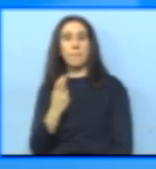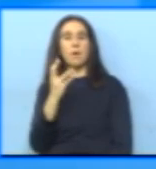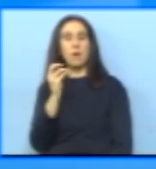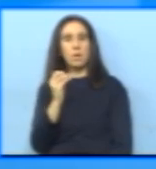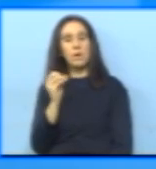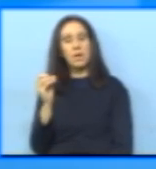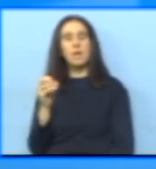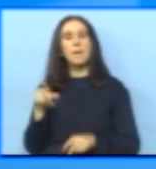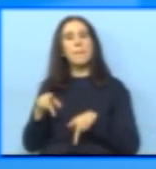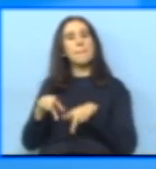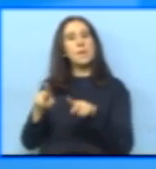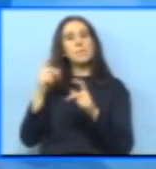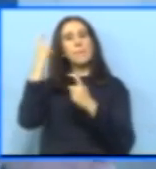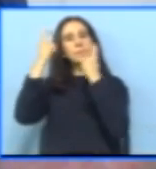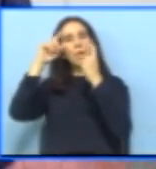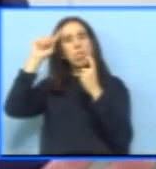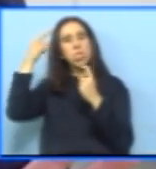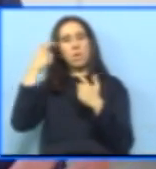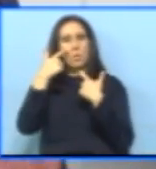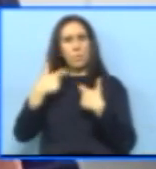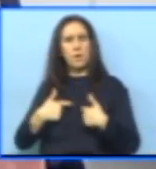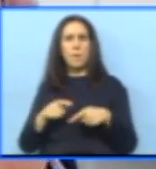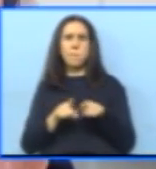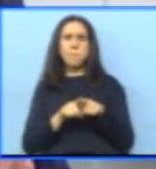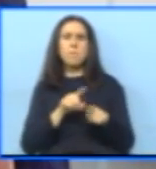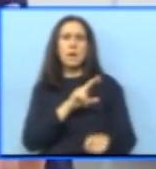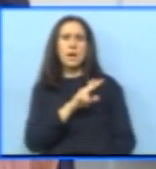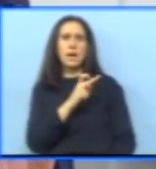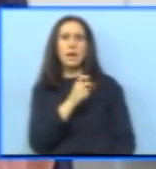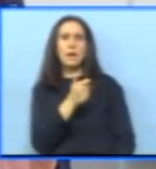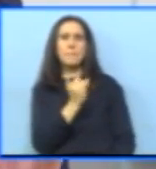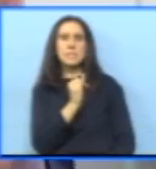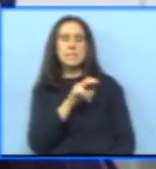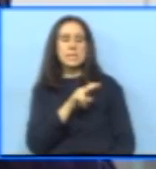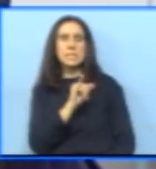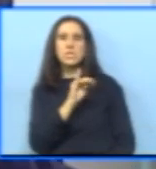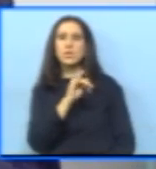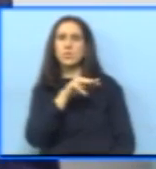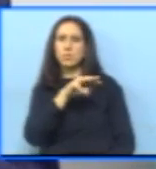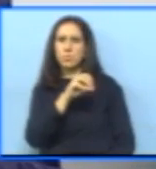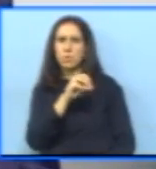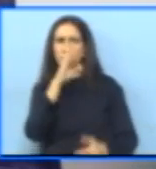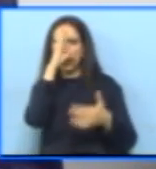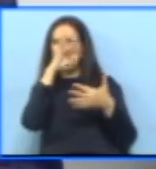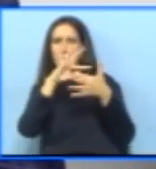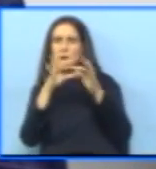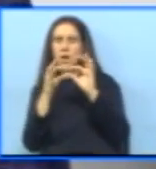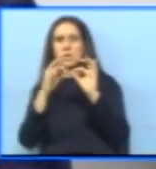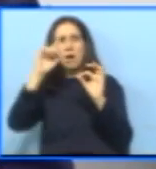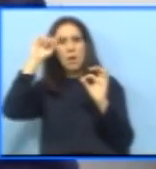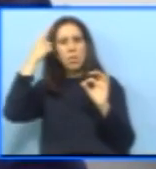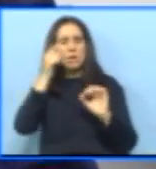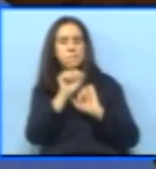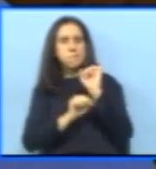metodologias de pensamento humano, como era o rabinismo. O rabinismo tinha as suas lógicas, tinha a sua perspectiva hermenêutica